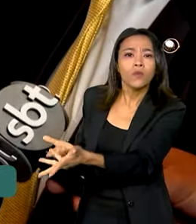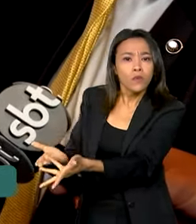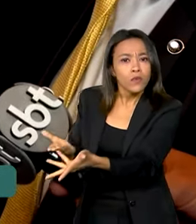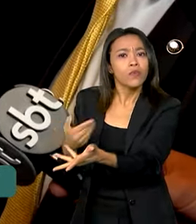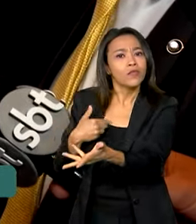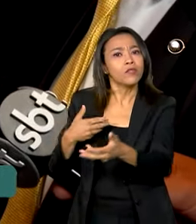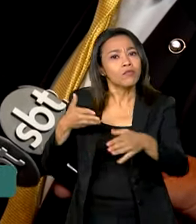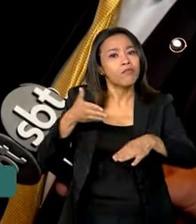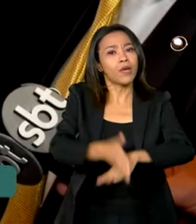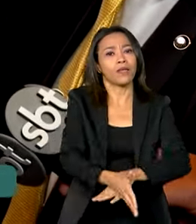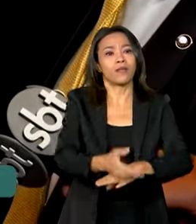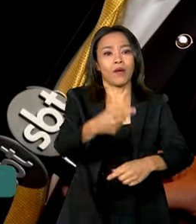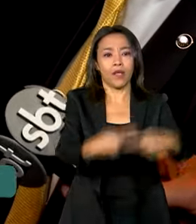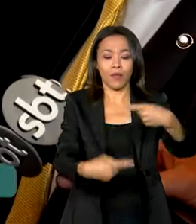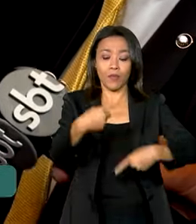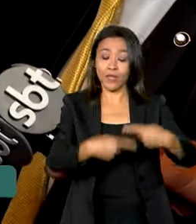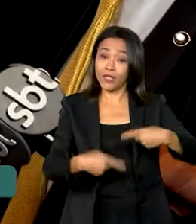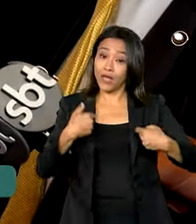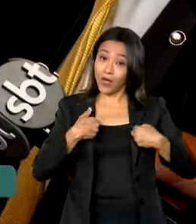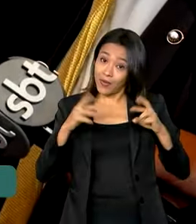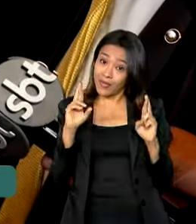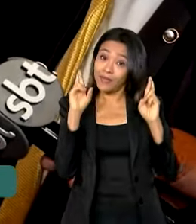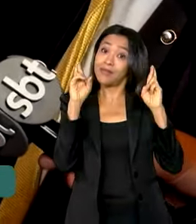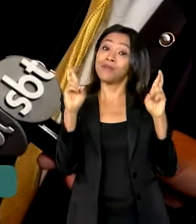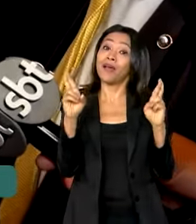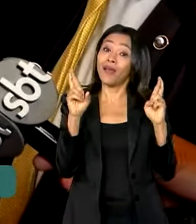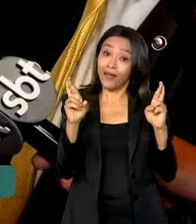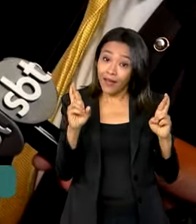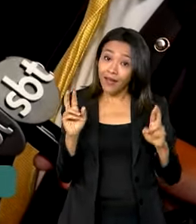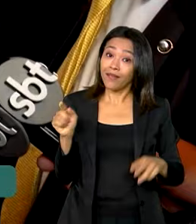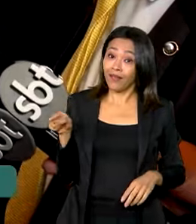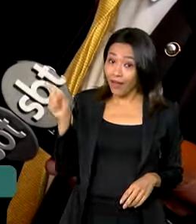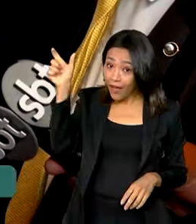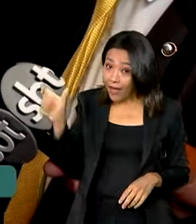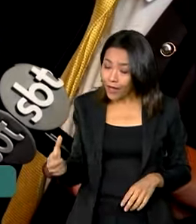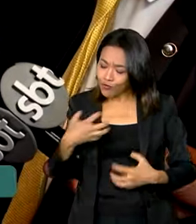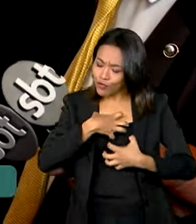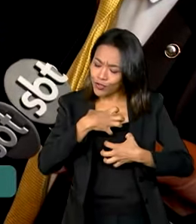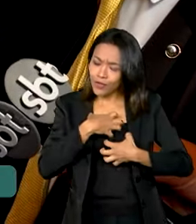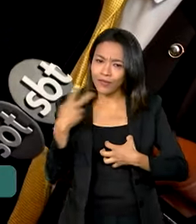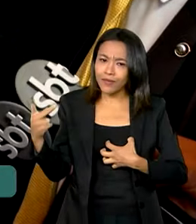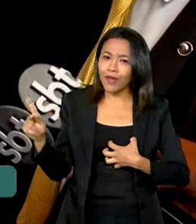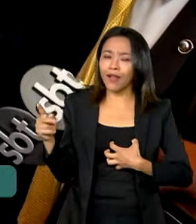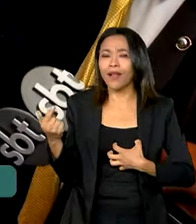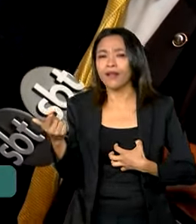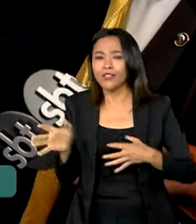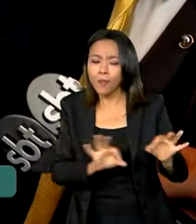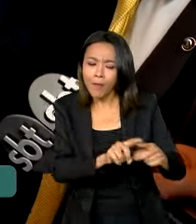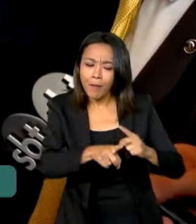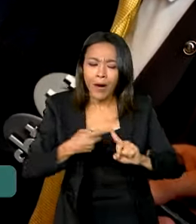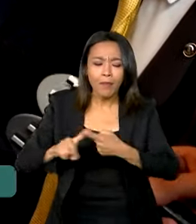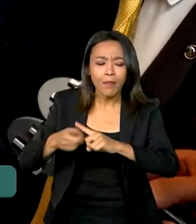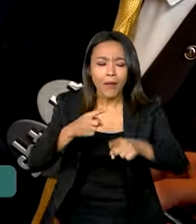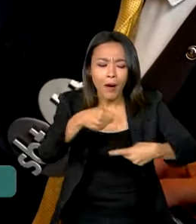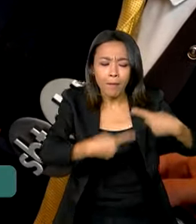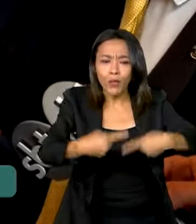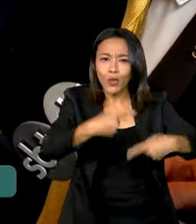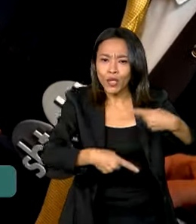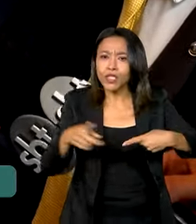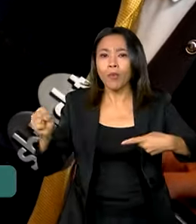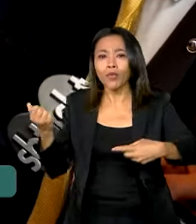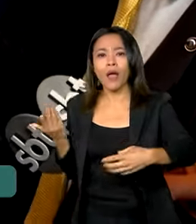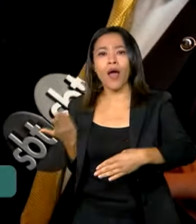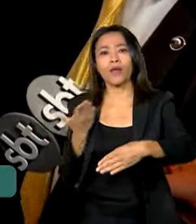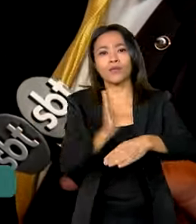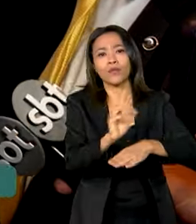entrar na política eu espero que espero que ela com o jeito dela fazer política ela possa contribuir para que